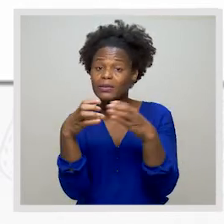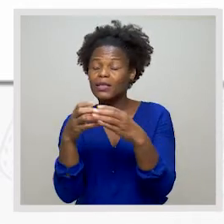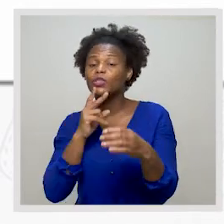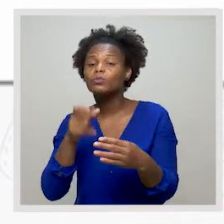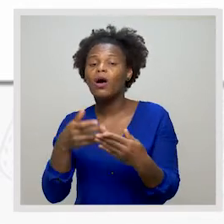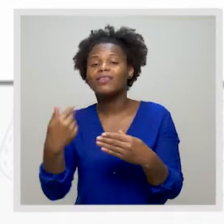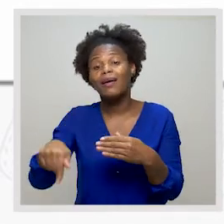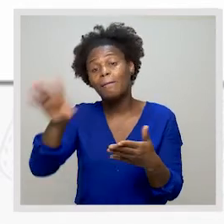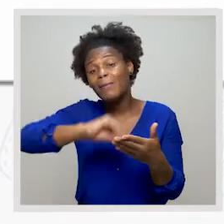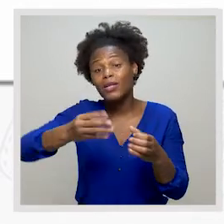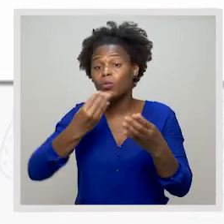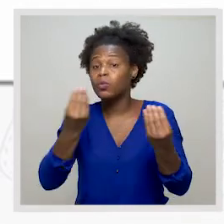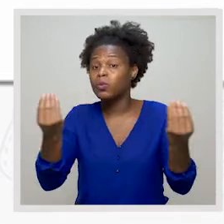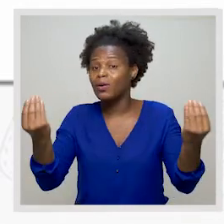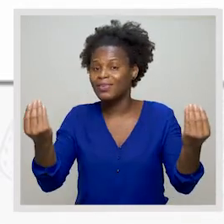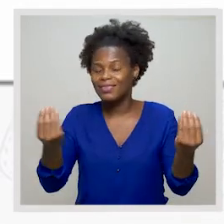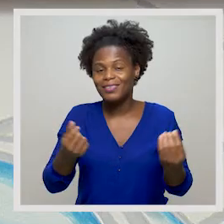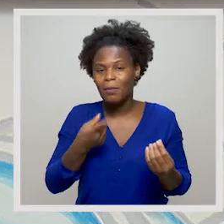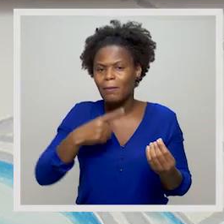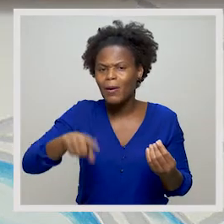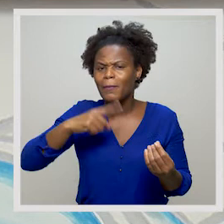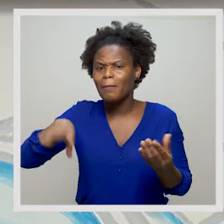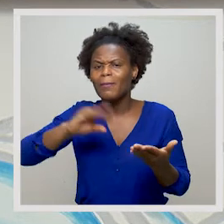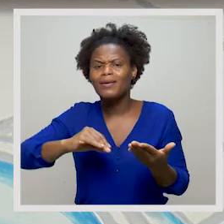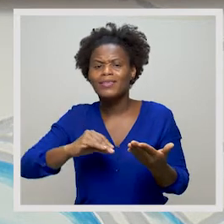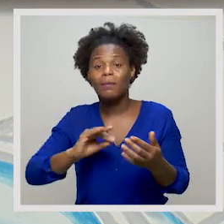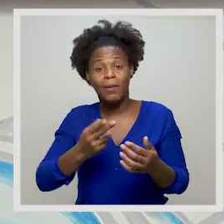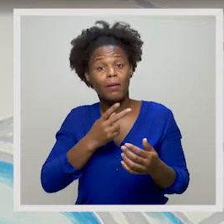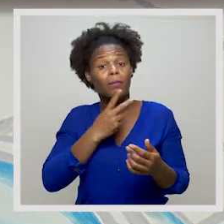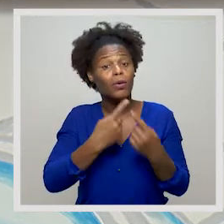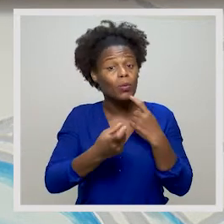a resposta mais frequente? Para